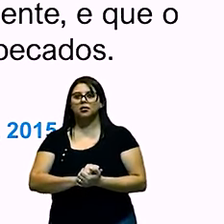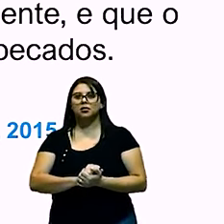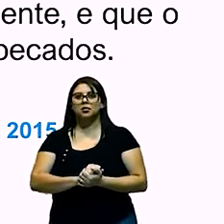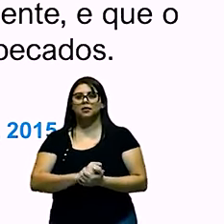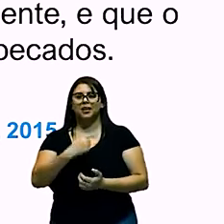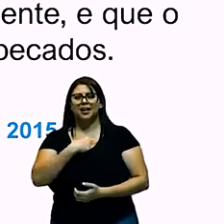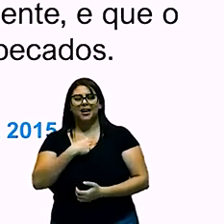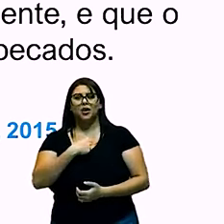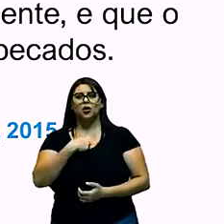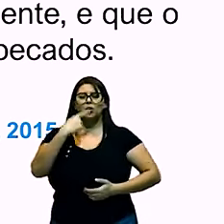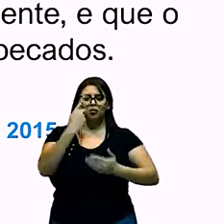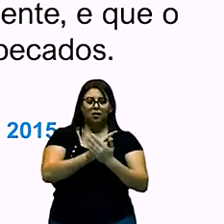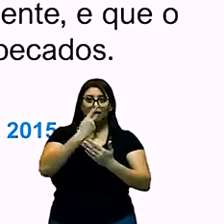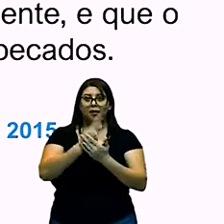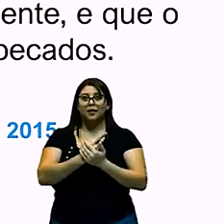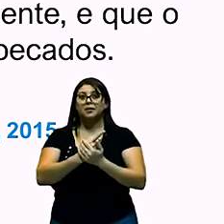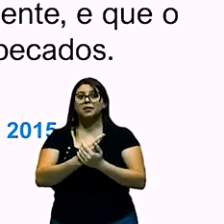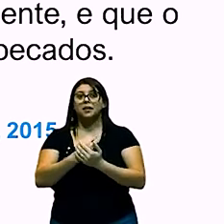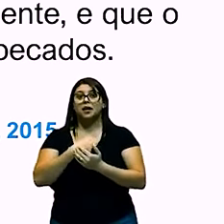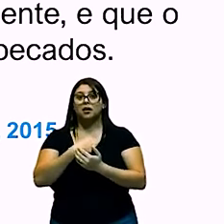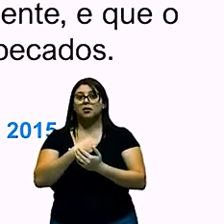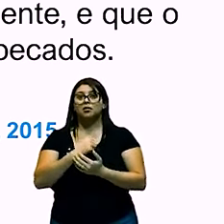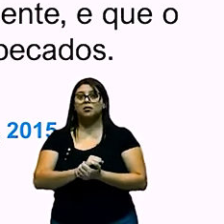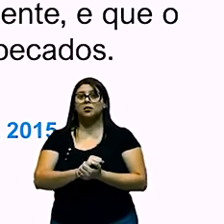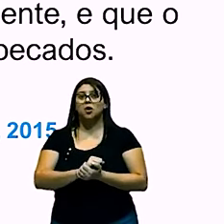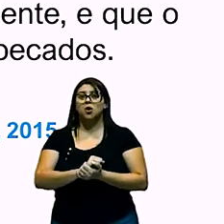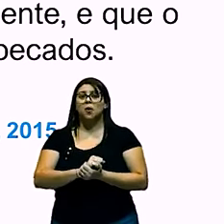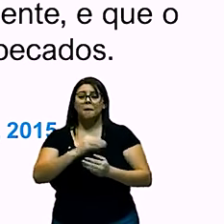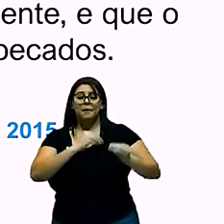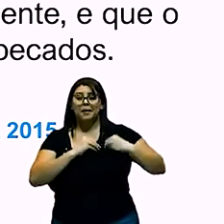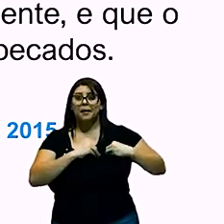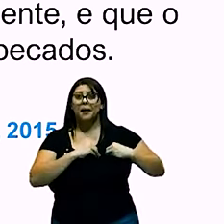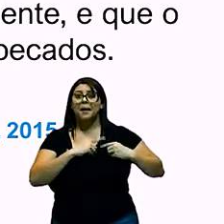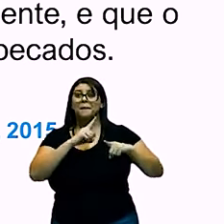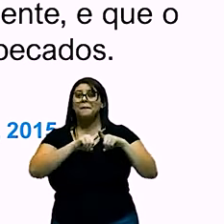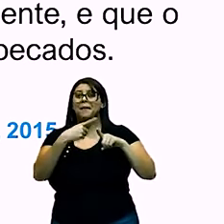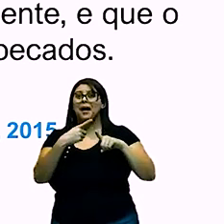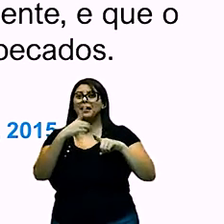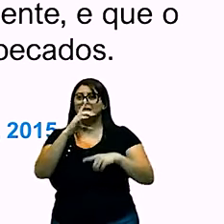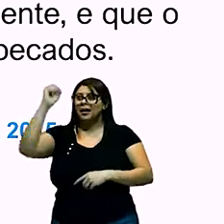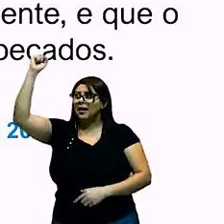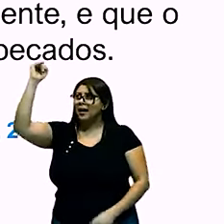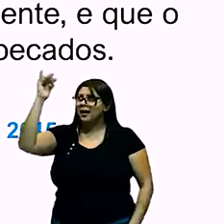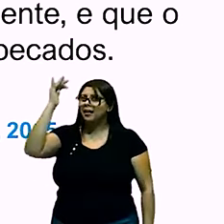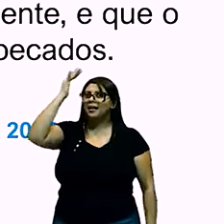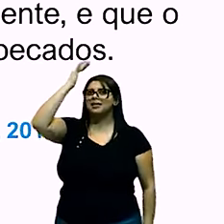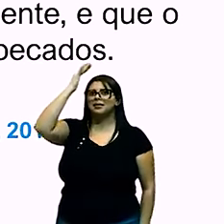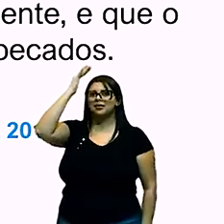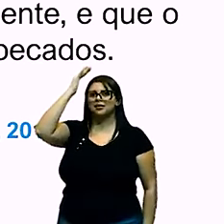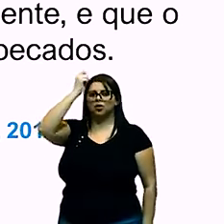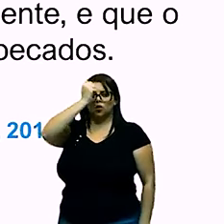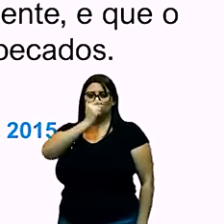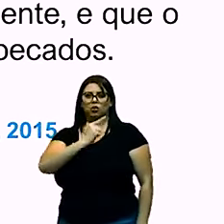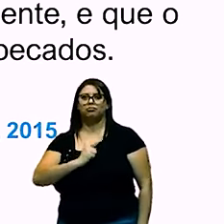eles, apanhei mais que eles. Mas tem um detalhe: a graça de Deus não foi em vão em mim. Não foi. Eu posso